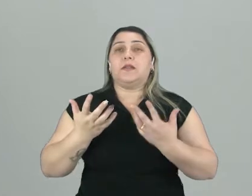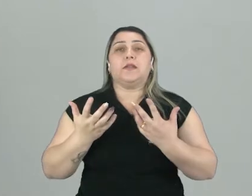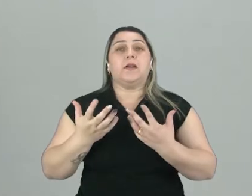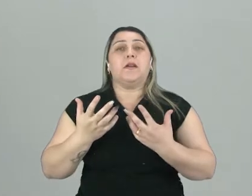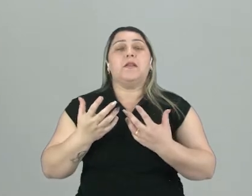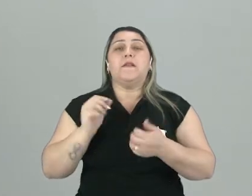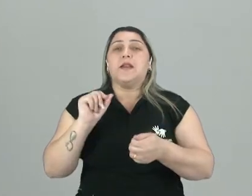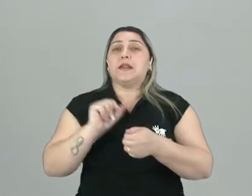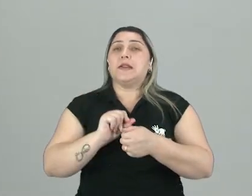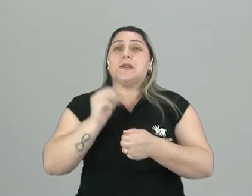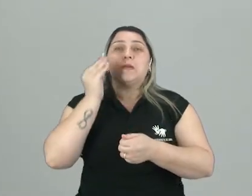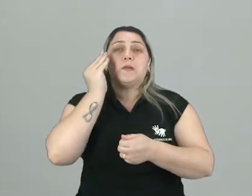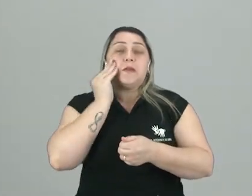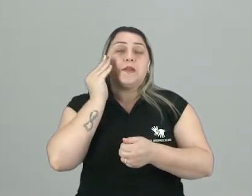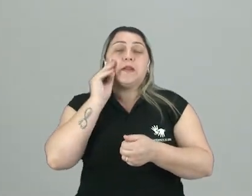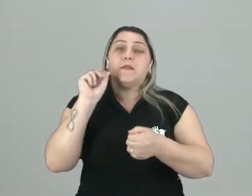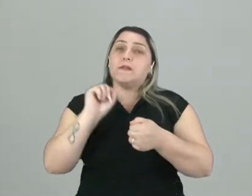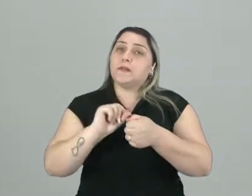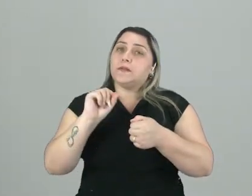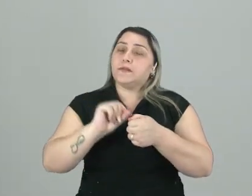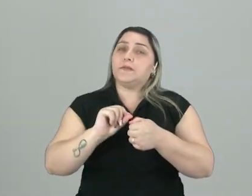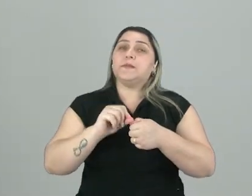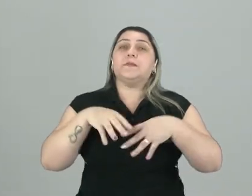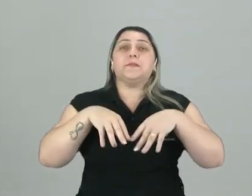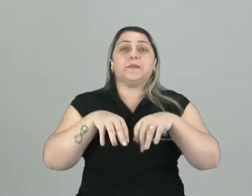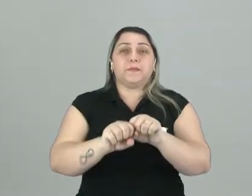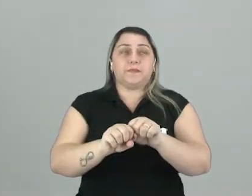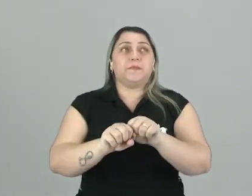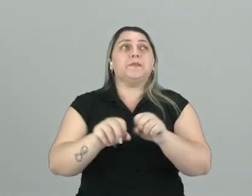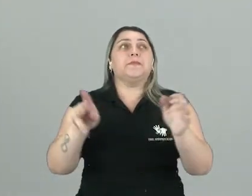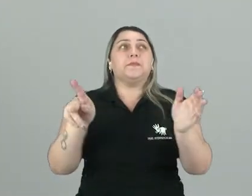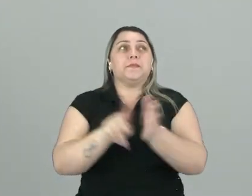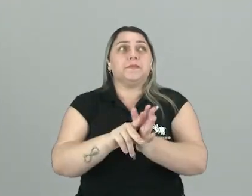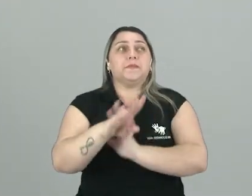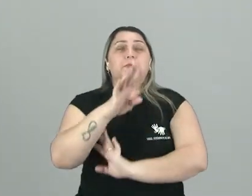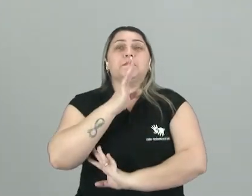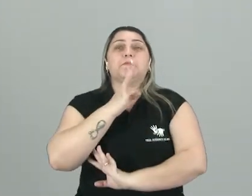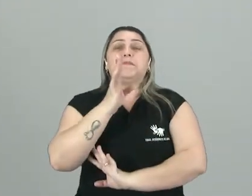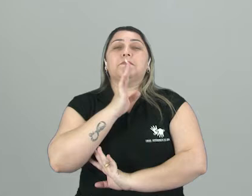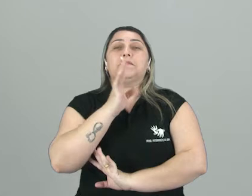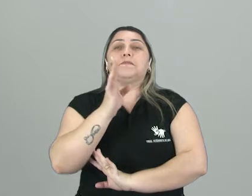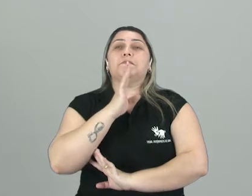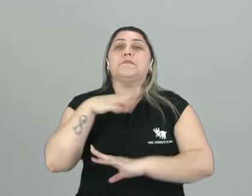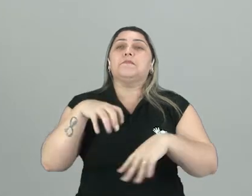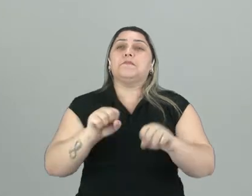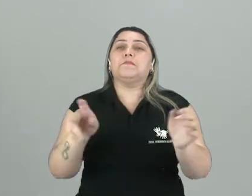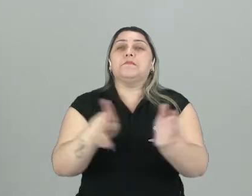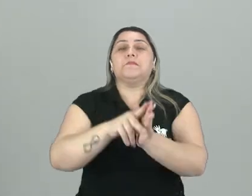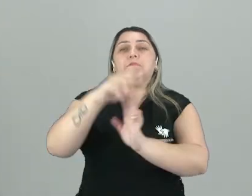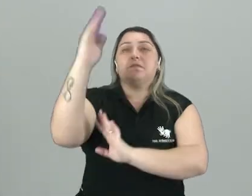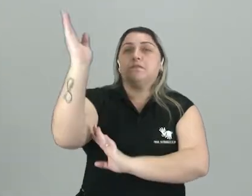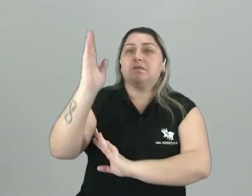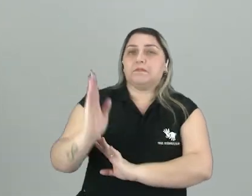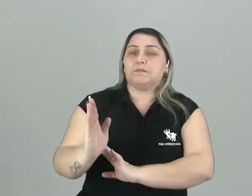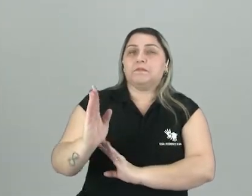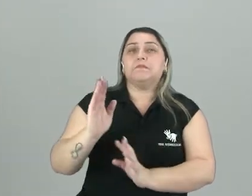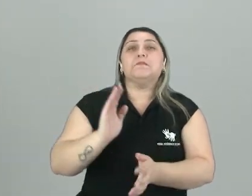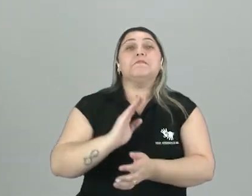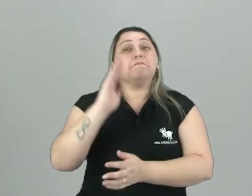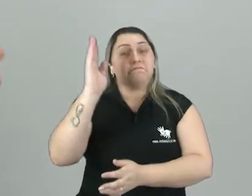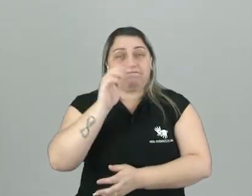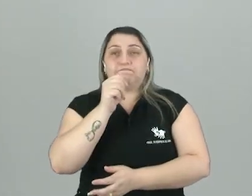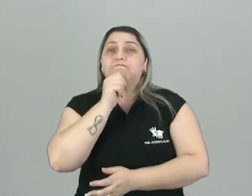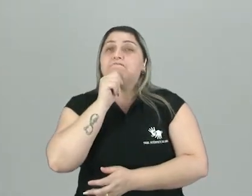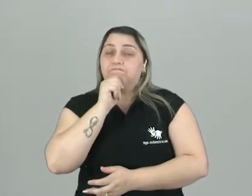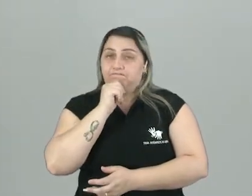fazendo para tentar fazer com que esse território fosse reconhecido como território do Brasil. Até pelo contrário, o Brasil